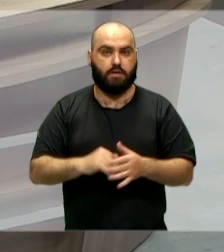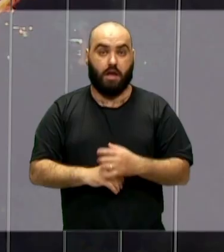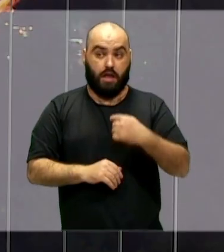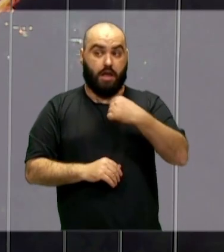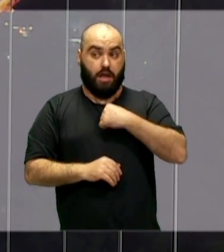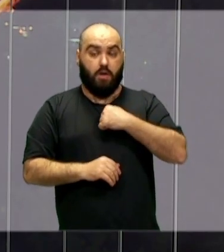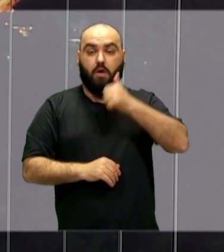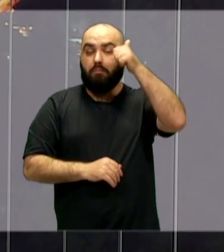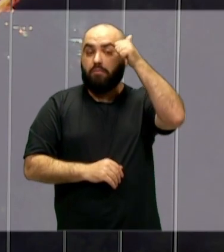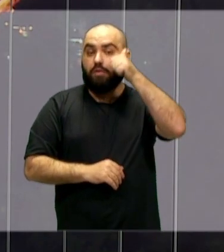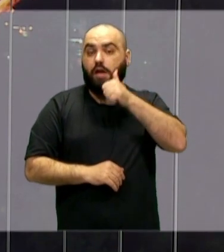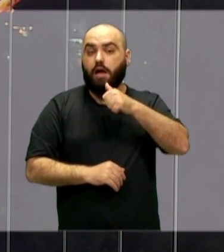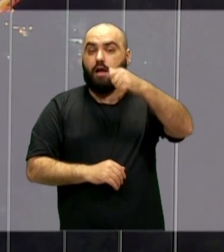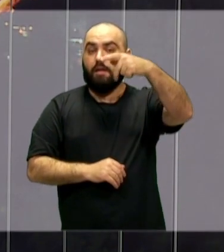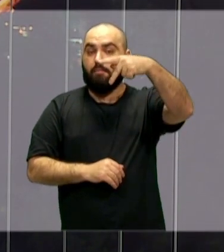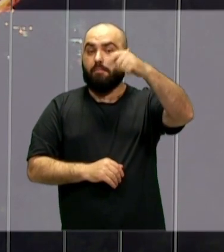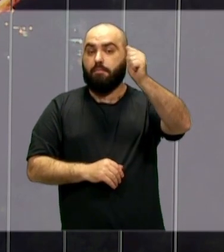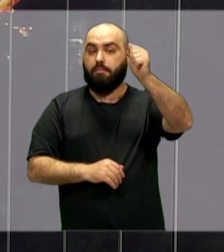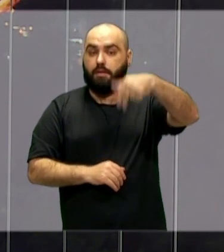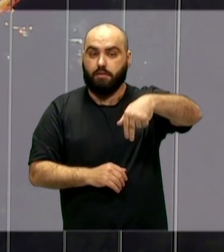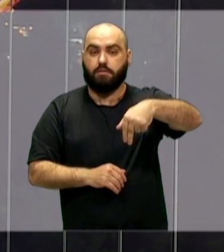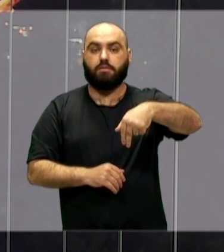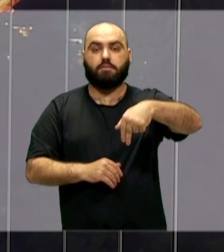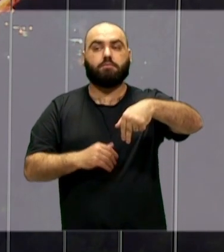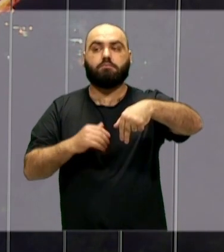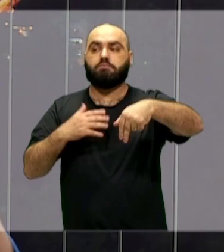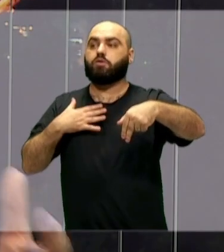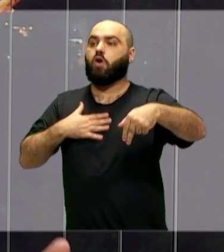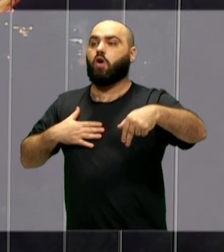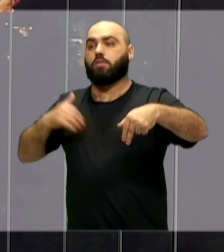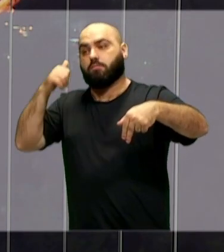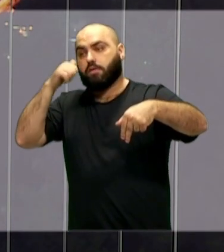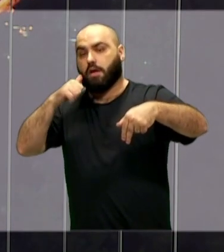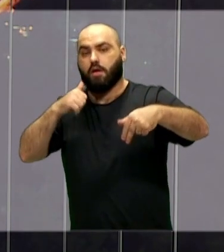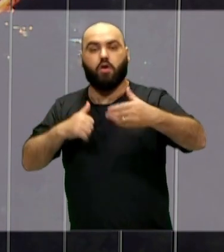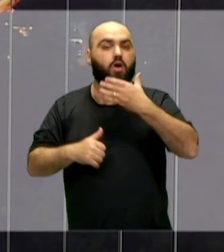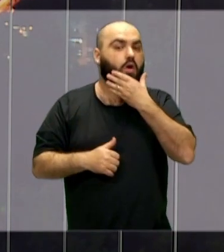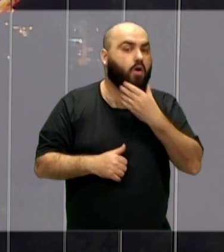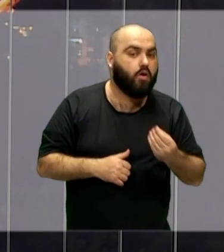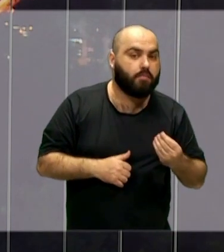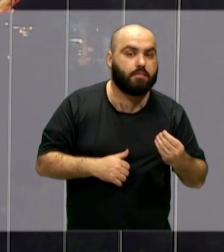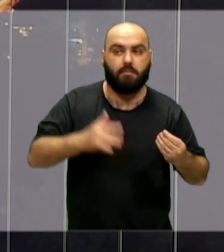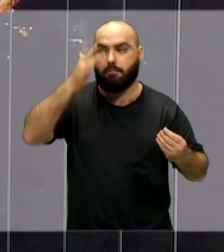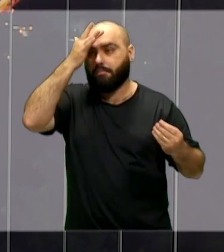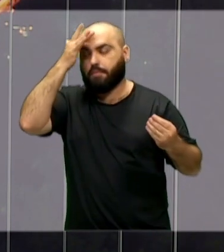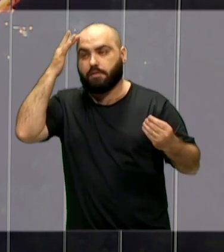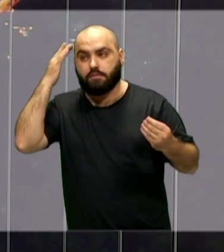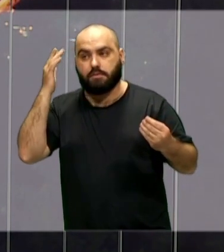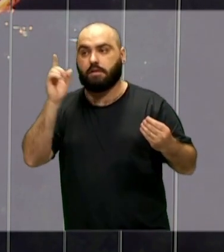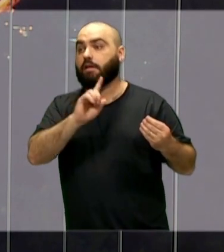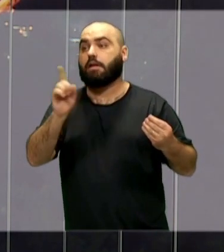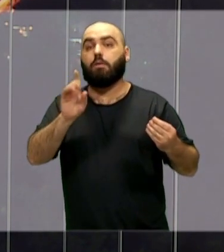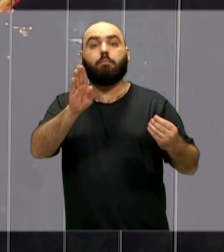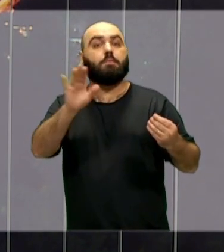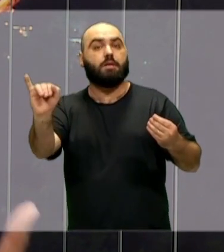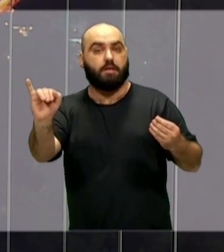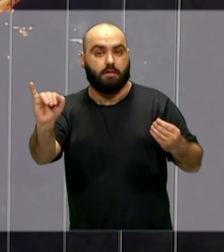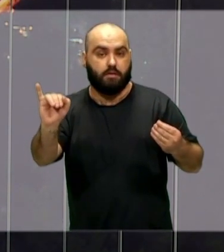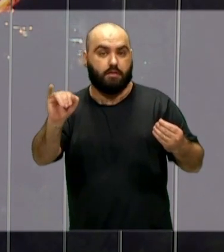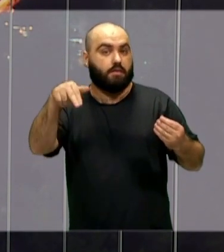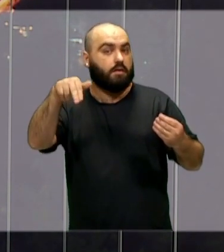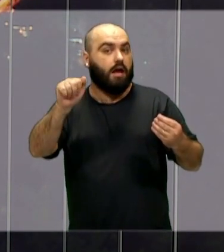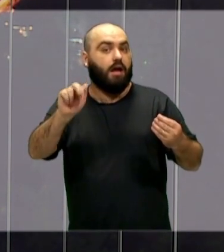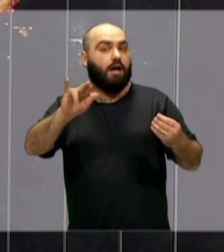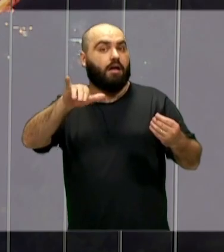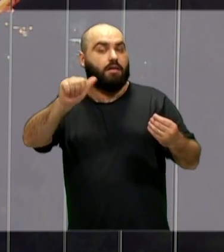mulher pansexual, eu me atrairia por mulheres, por homens, por pessoas não binárias, por agêneres. Independente do